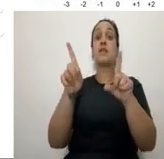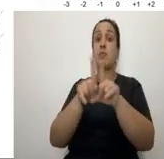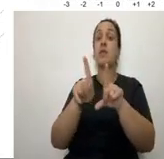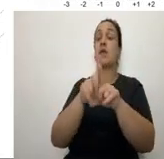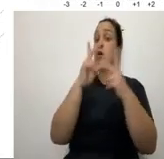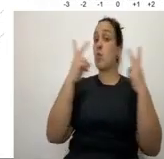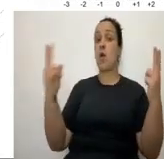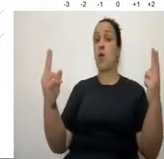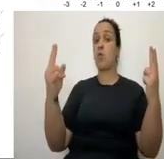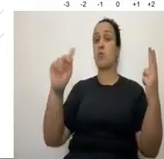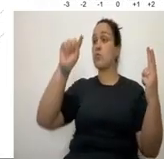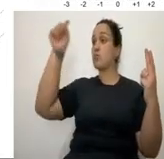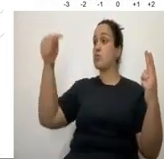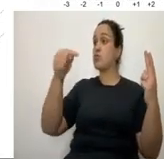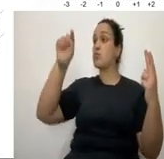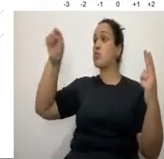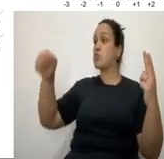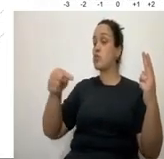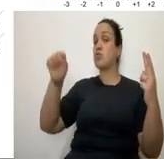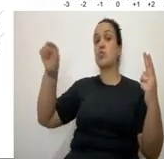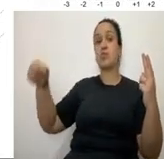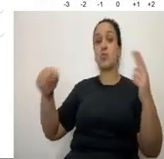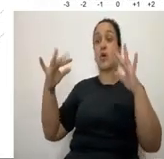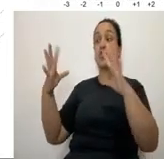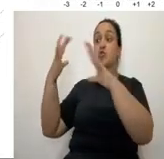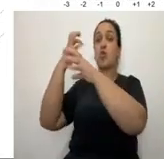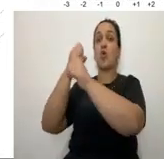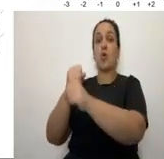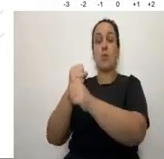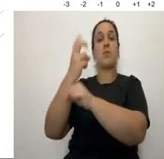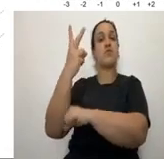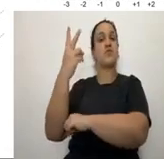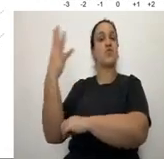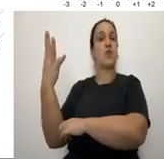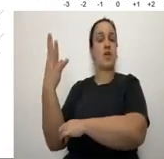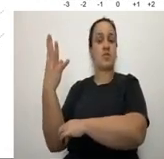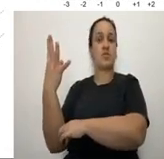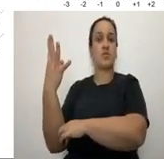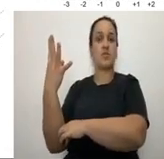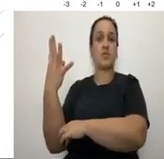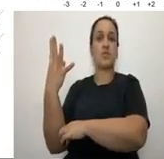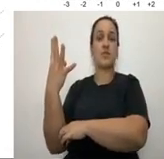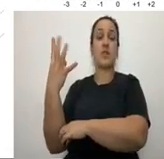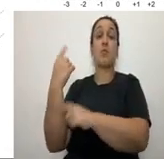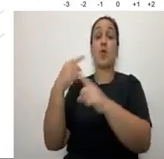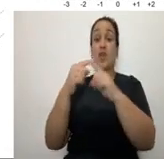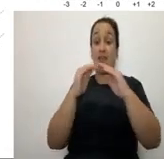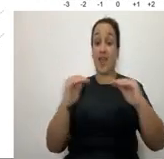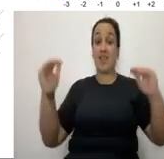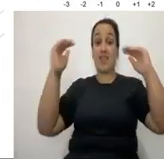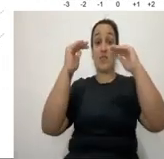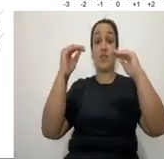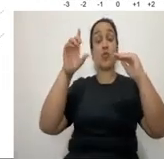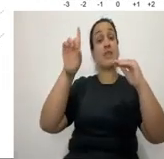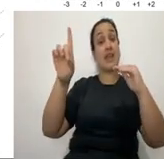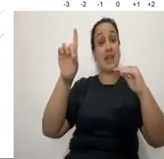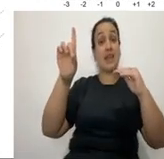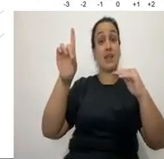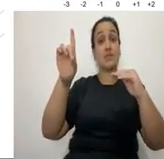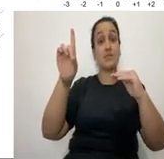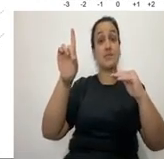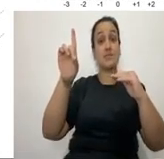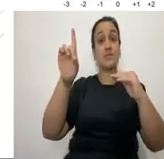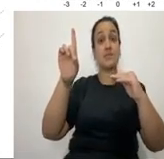elétron mais energético fica no 3D4, ó. É o nível 3, D, né, que esse aqui é o subnível